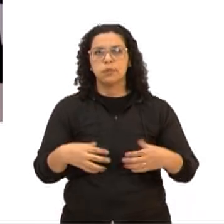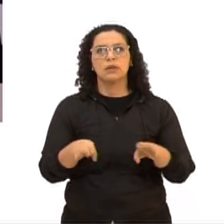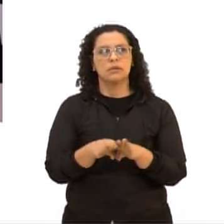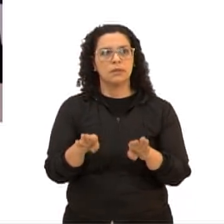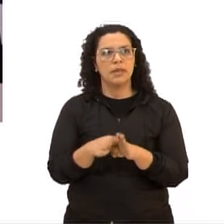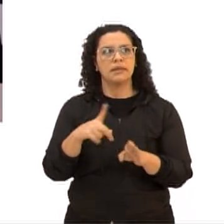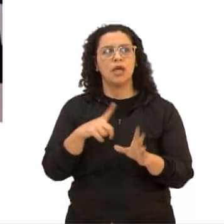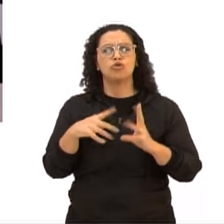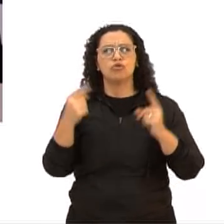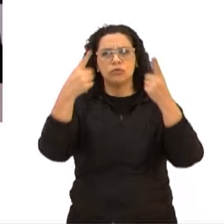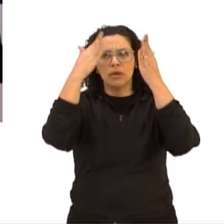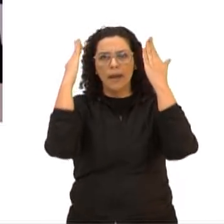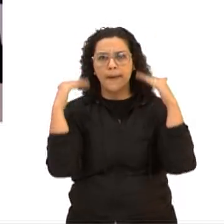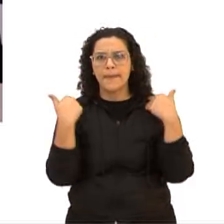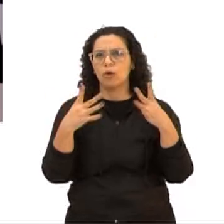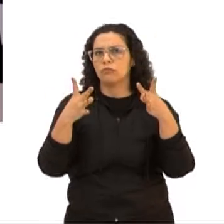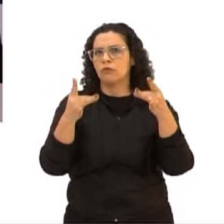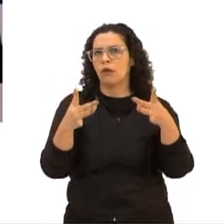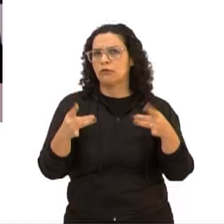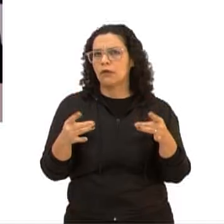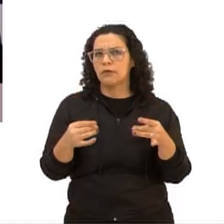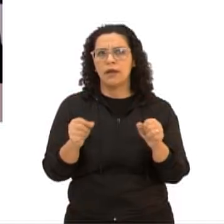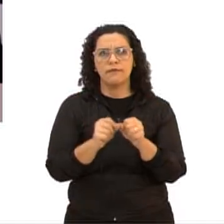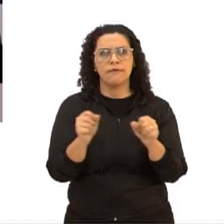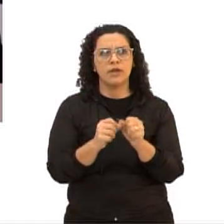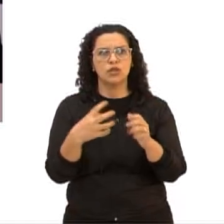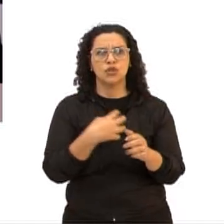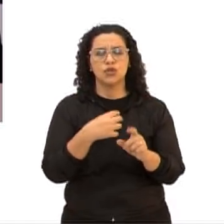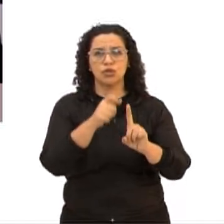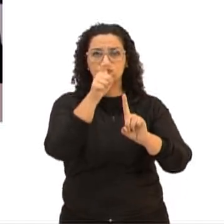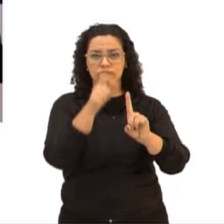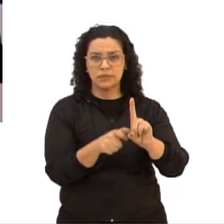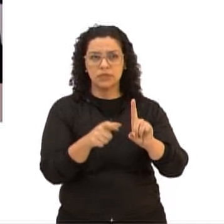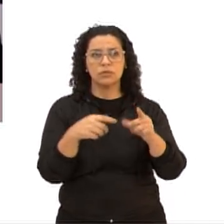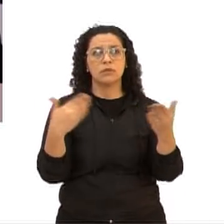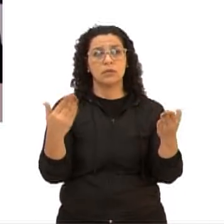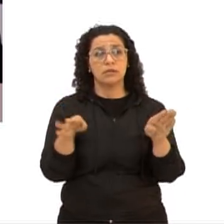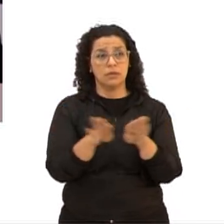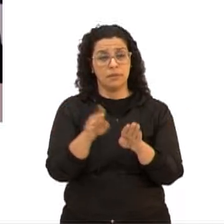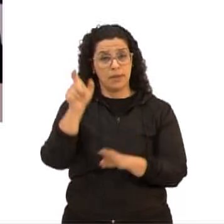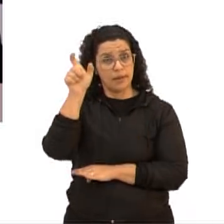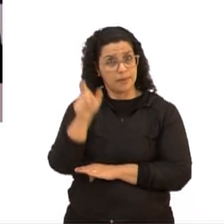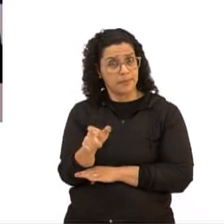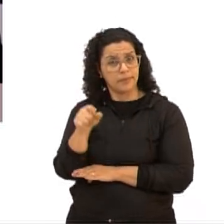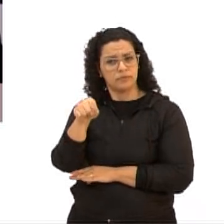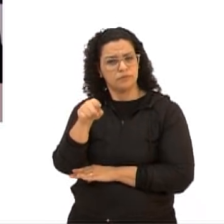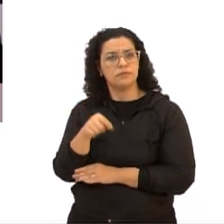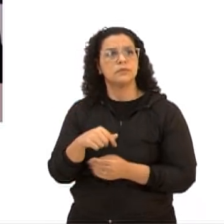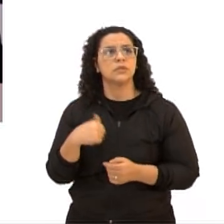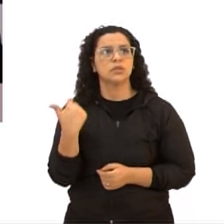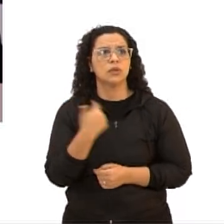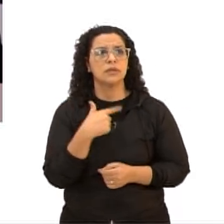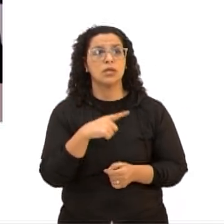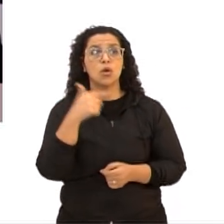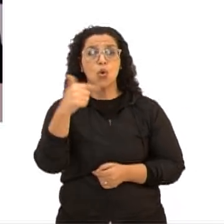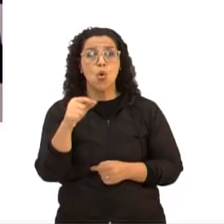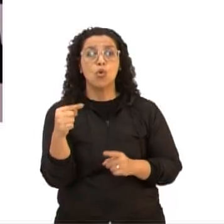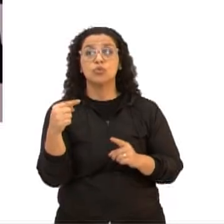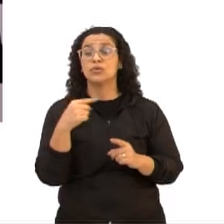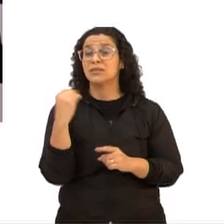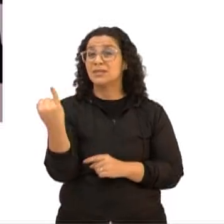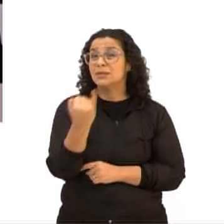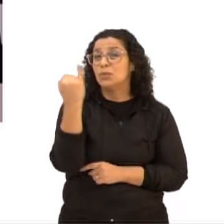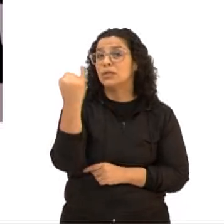né, a gente coloca todos os detalhes e faz a construção do personagem. Além do personagem, 2 outros pontos